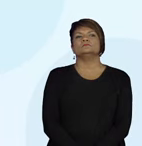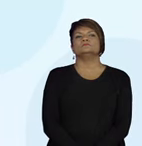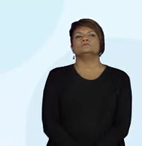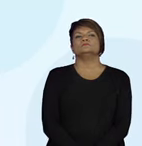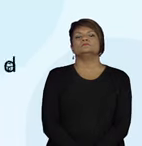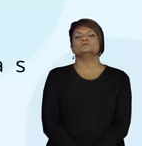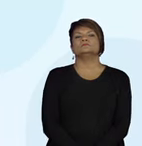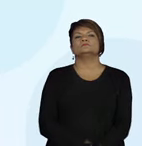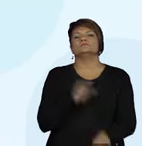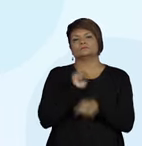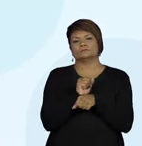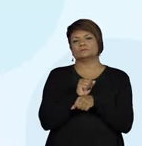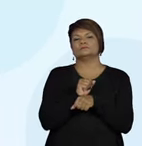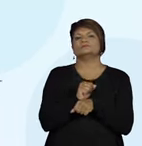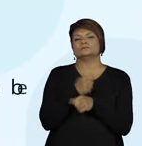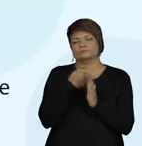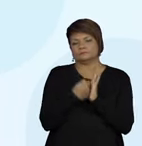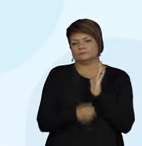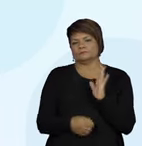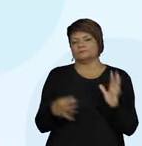Vou esperar aparecer tudo bonitinho.